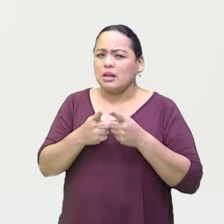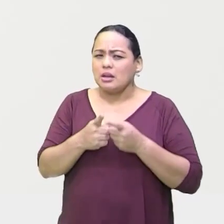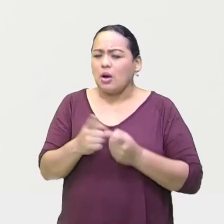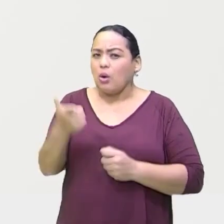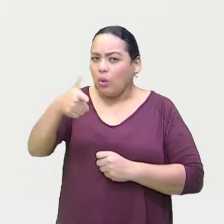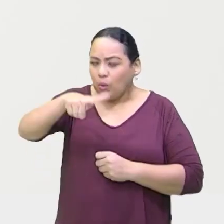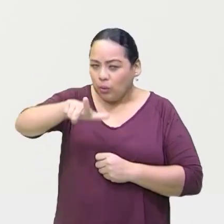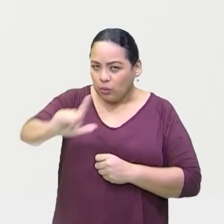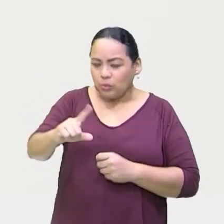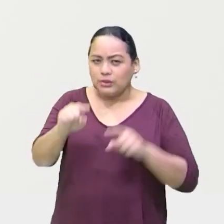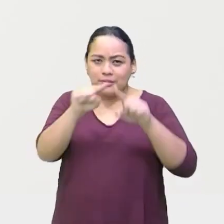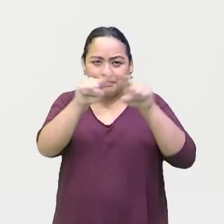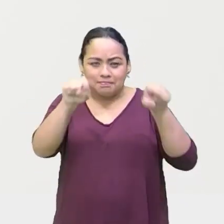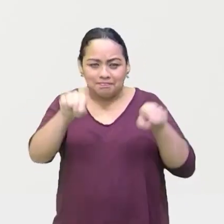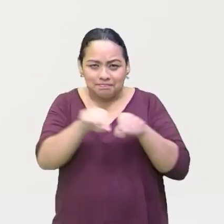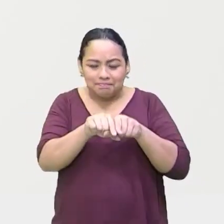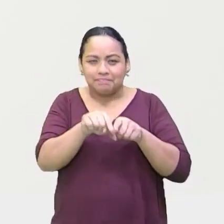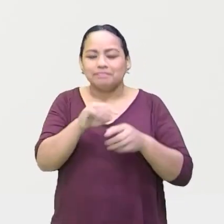uma tirinha